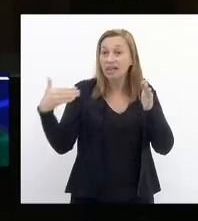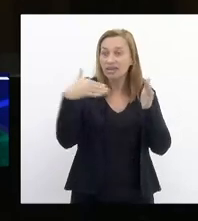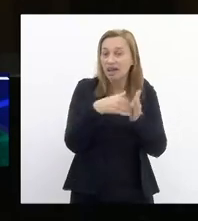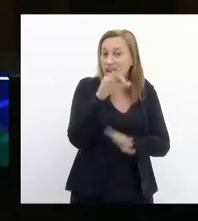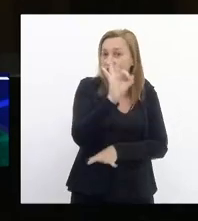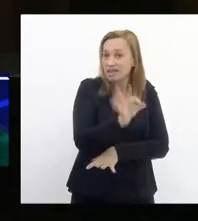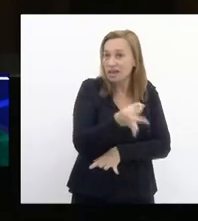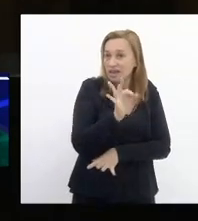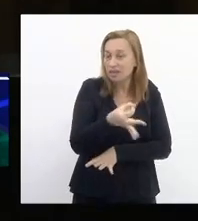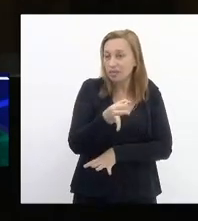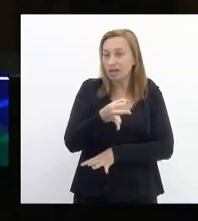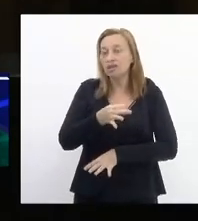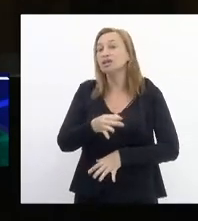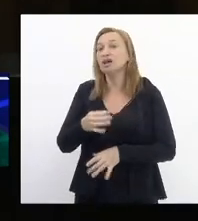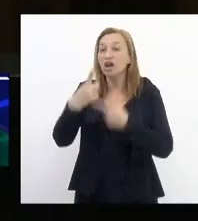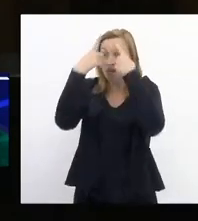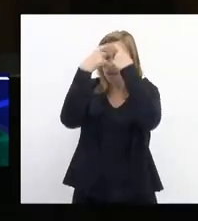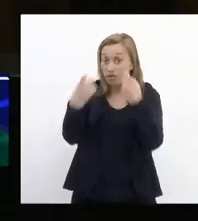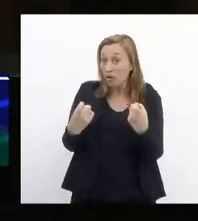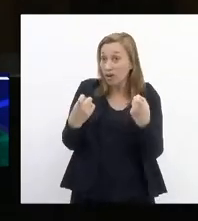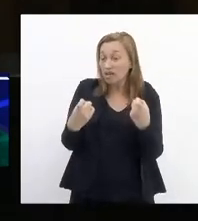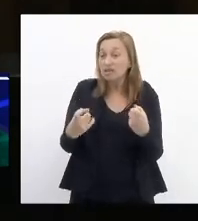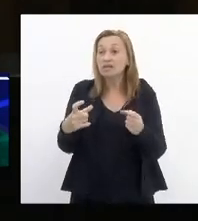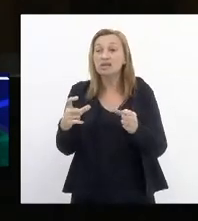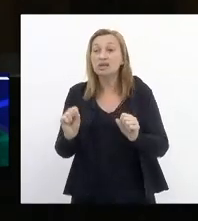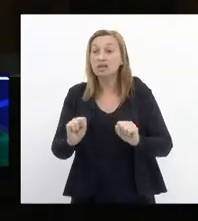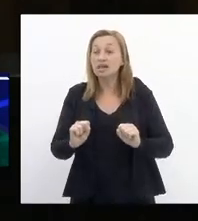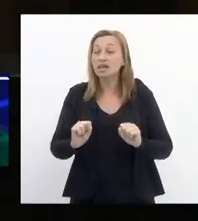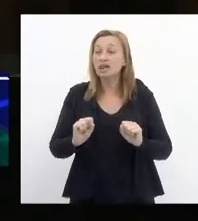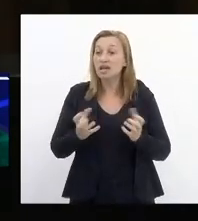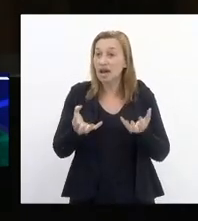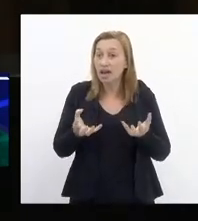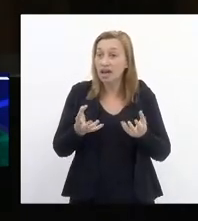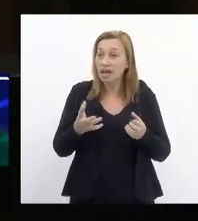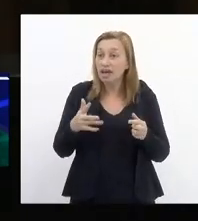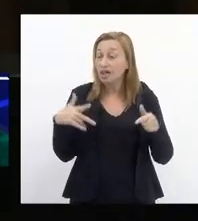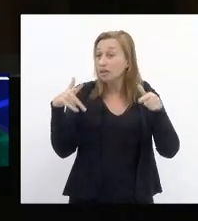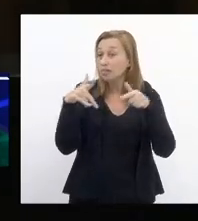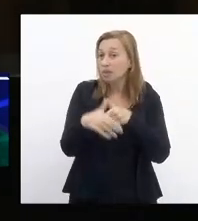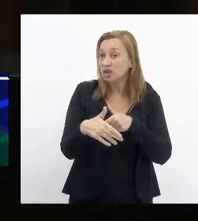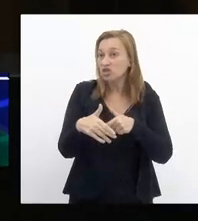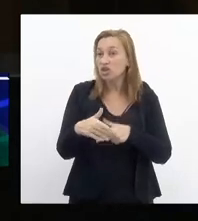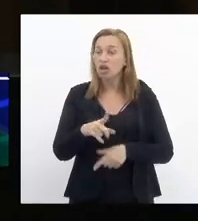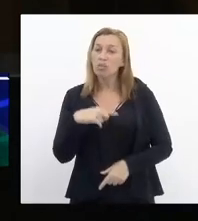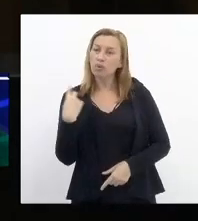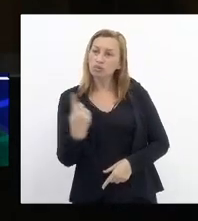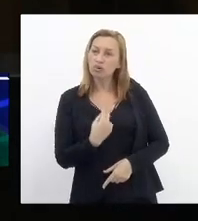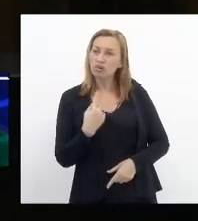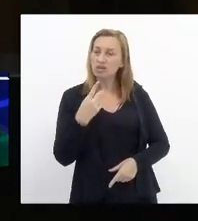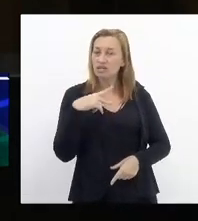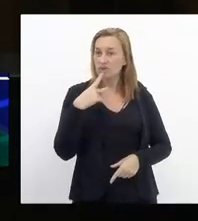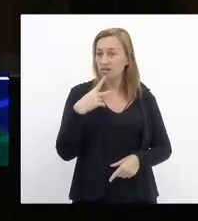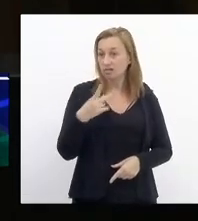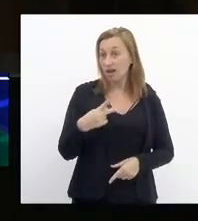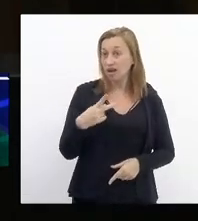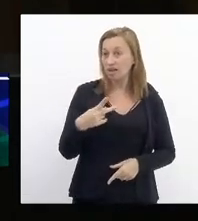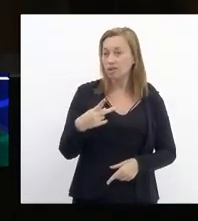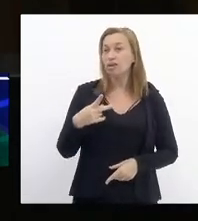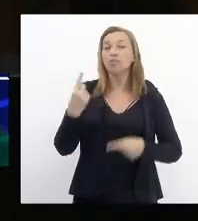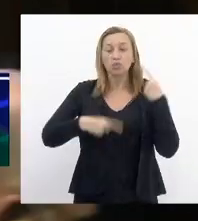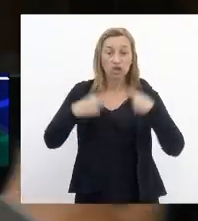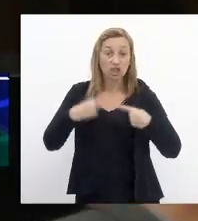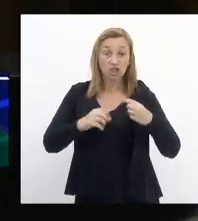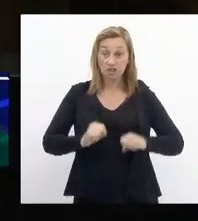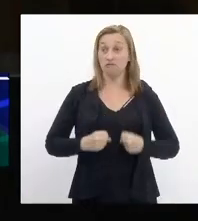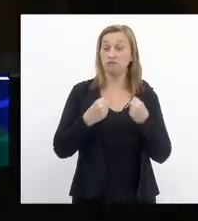objetivamente, violências que tentam nos intimidar, seja por nossa posição política muito firme,